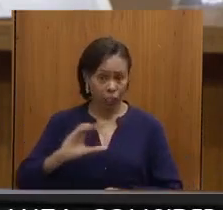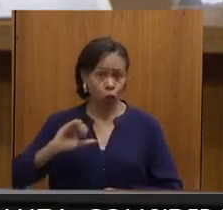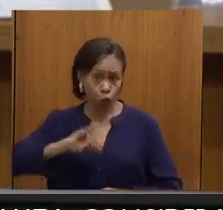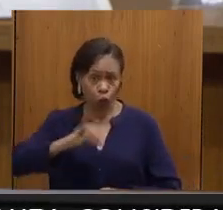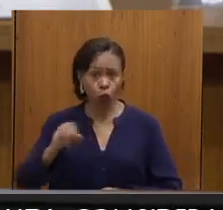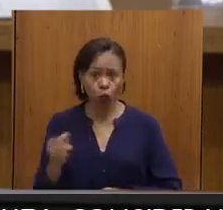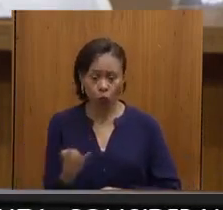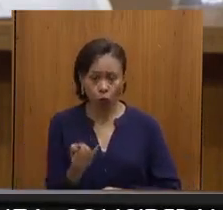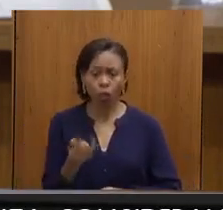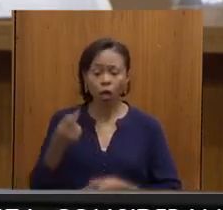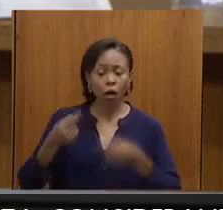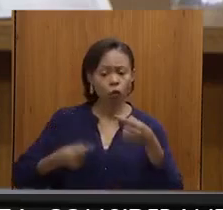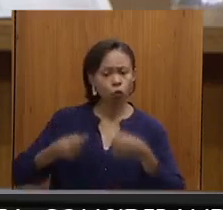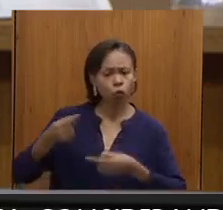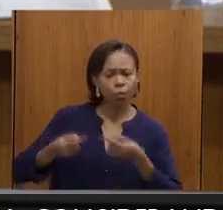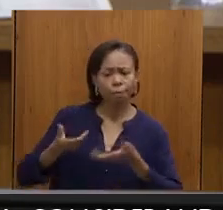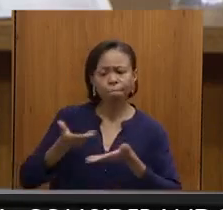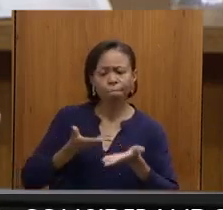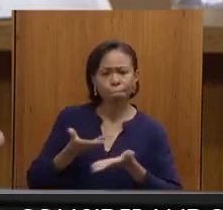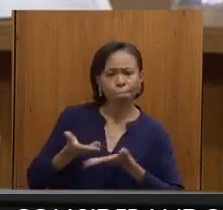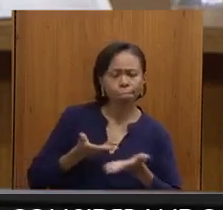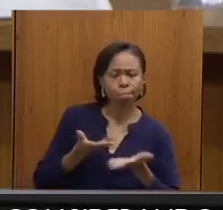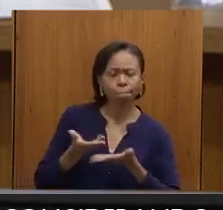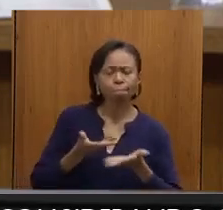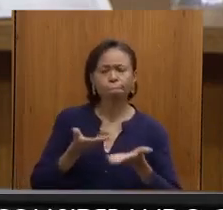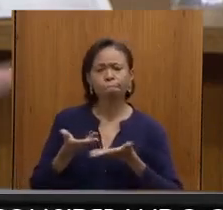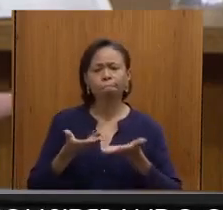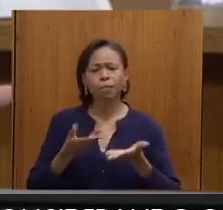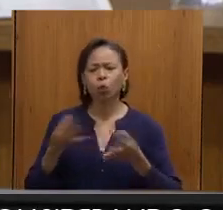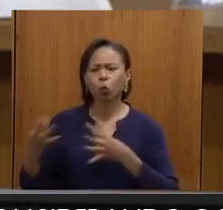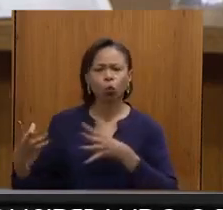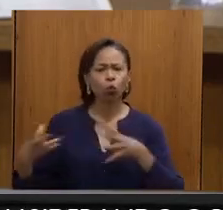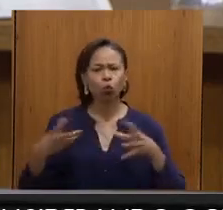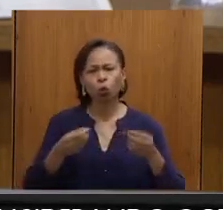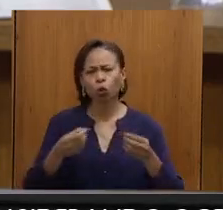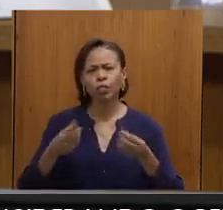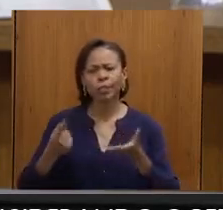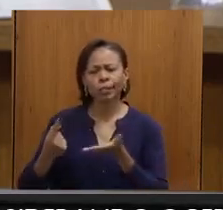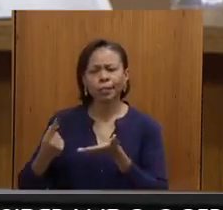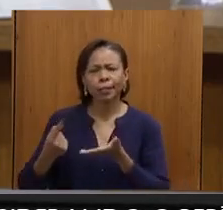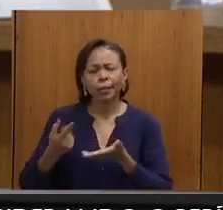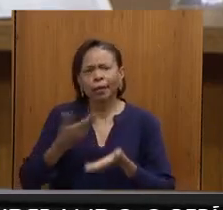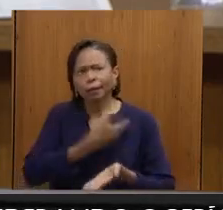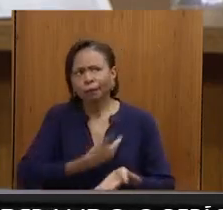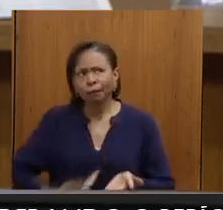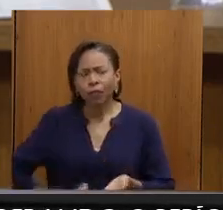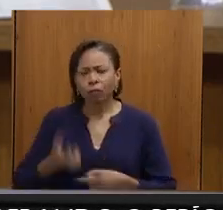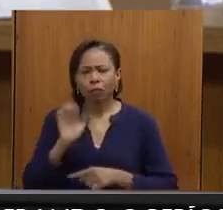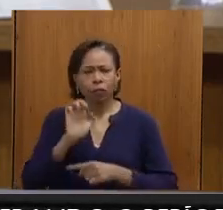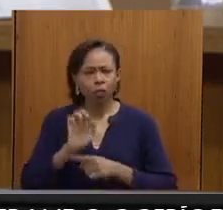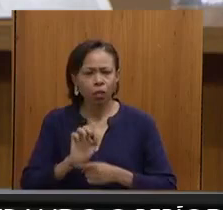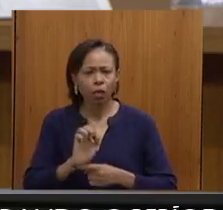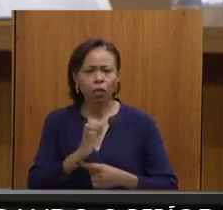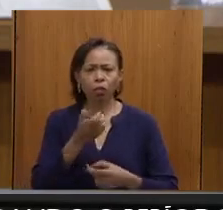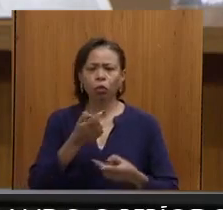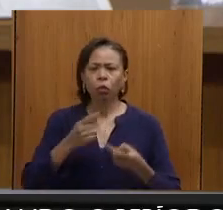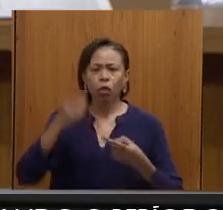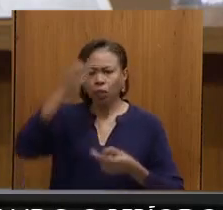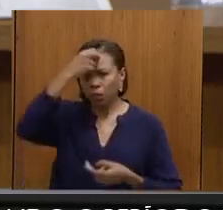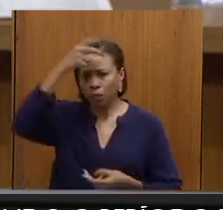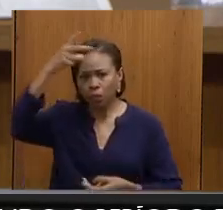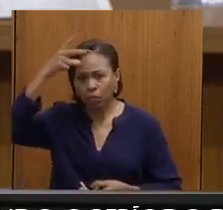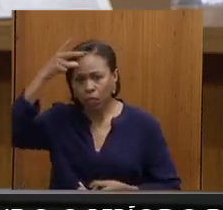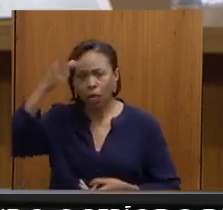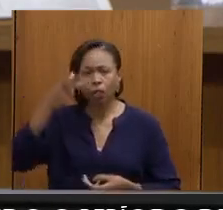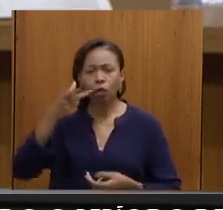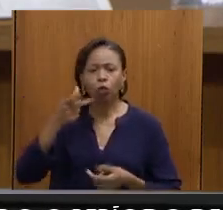com todos os envolvidos, no caso, os governos estaduais, os municípios por